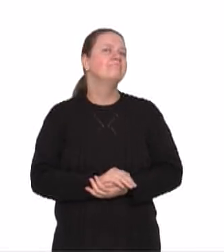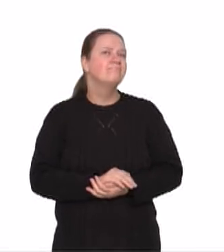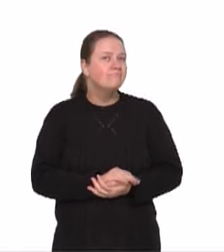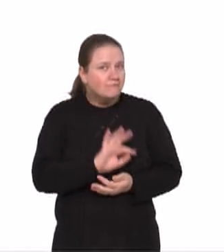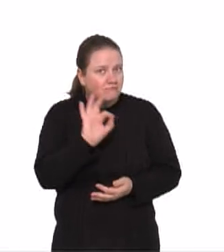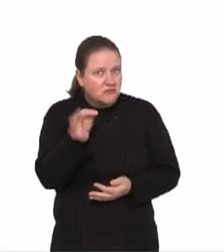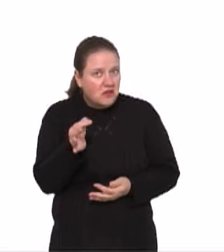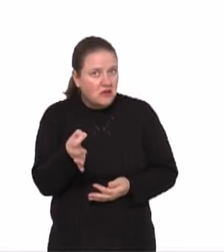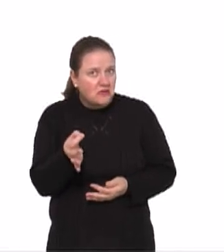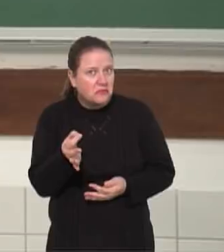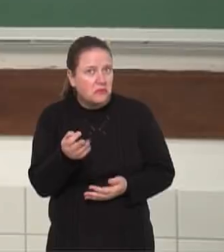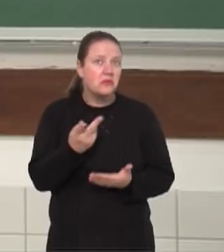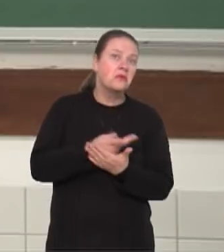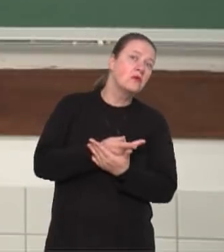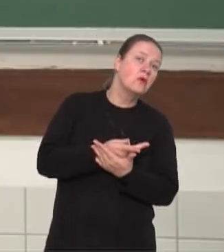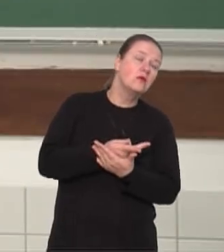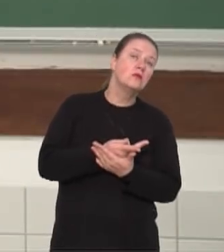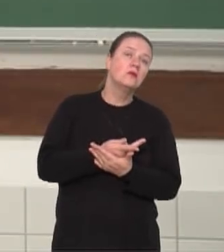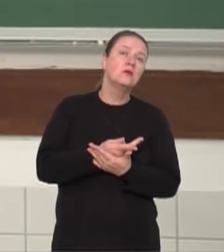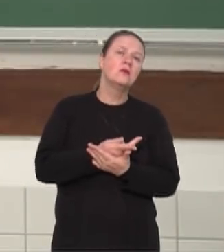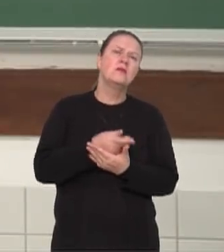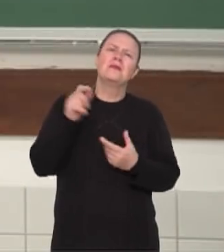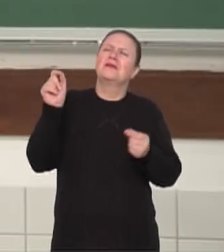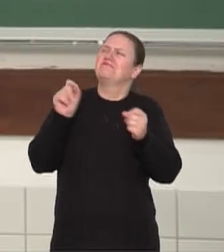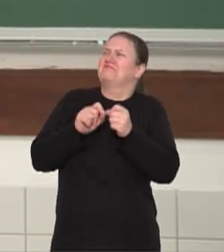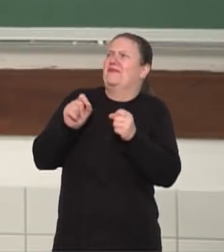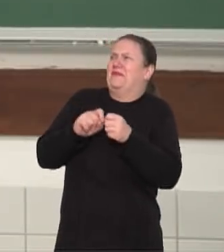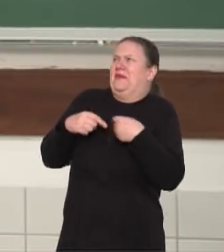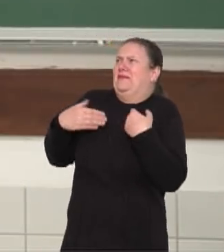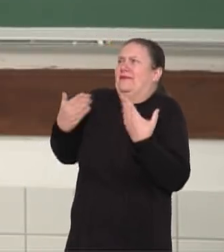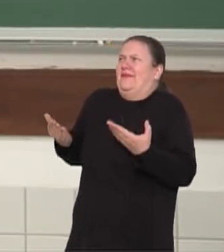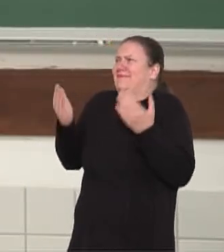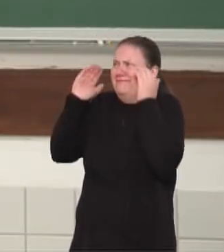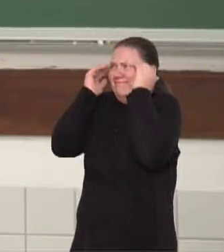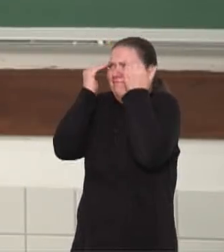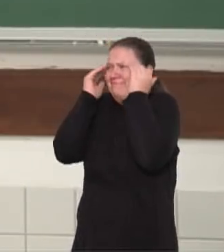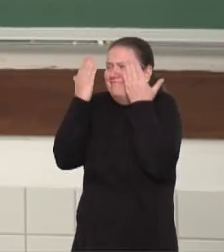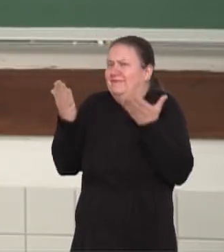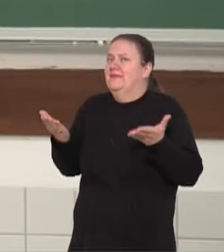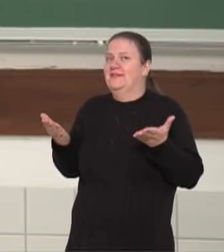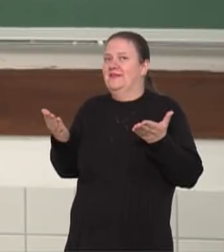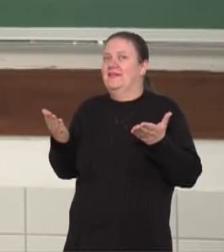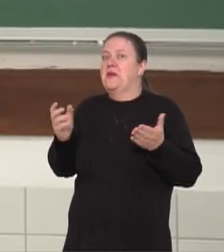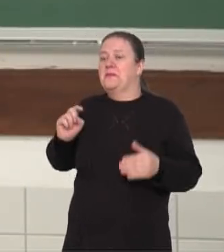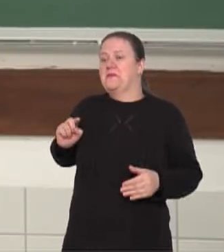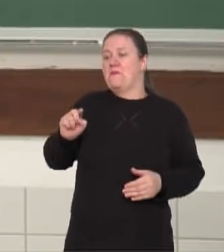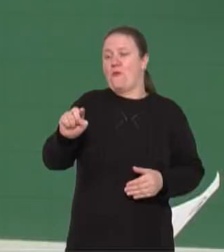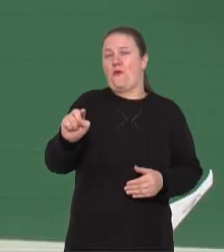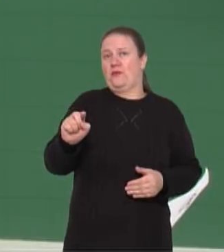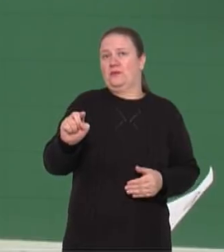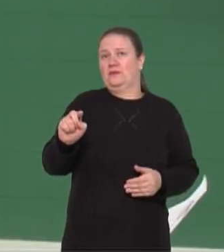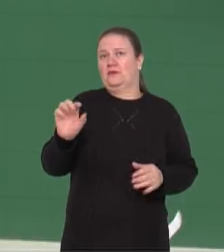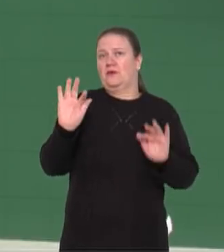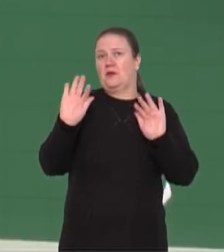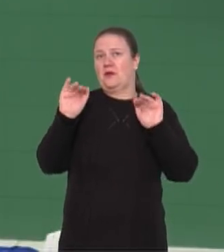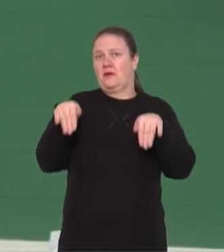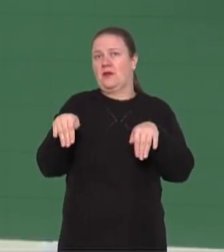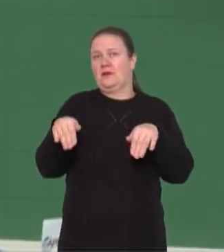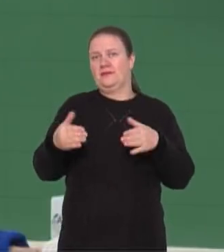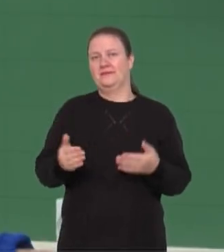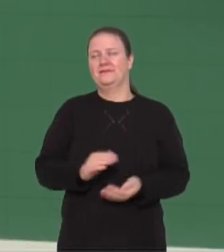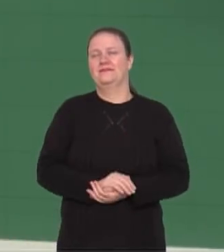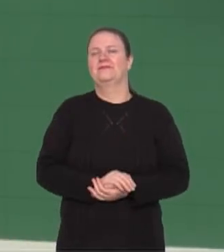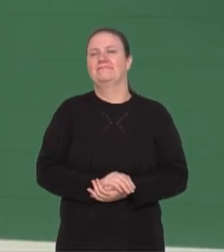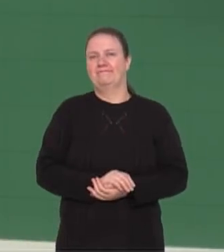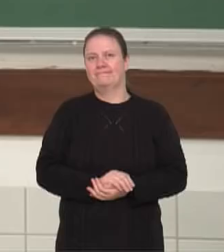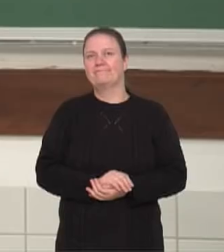estaria tudo bem? Alguém perguntaria, fez o quê? Não deu para entender. Se eu fizer o ponto logo após a palavra fez, não vai dar para entender. Então, eu vou